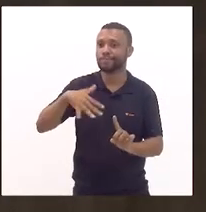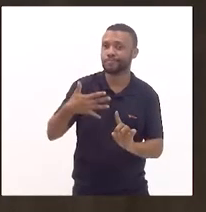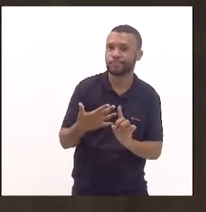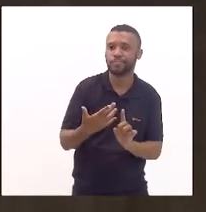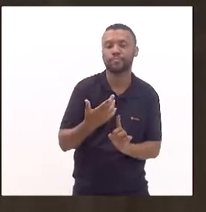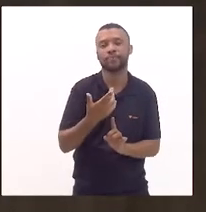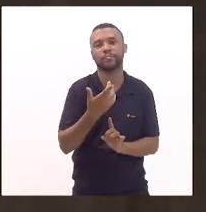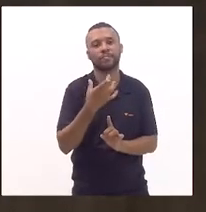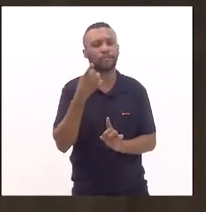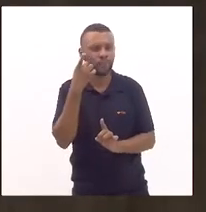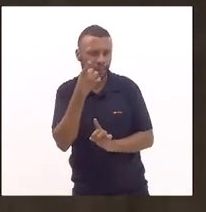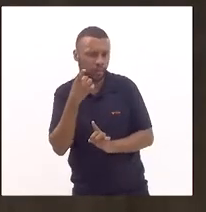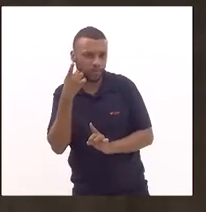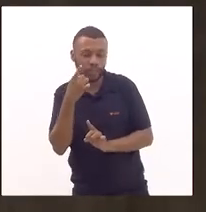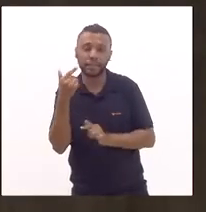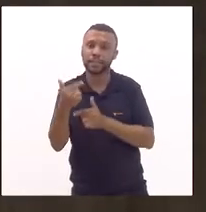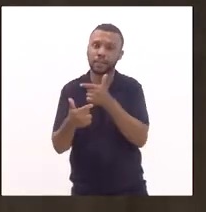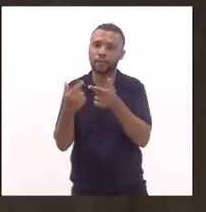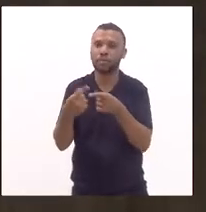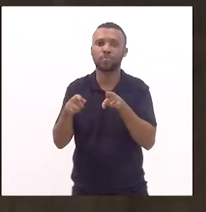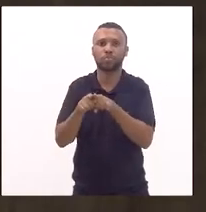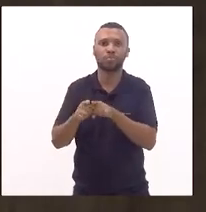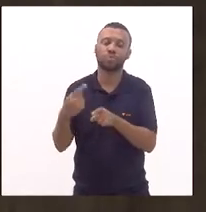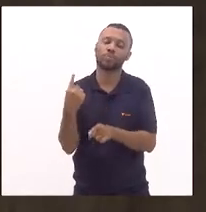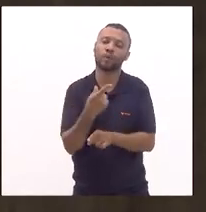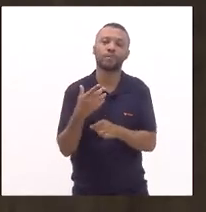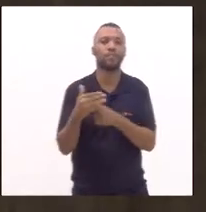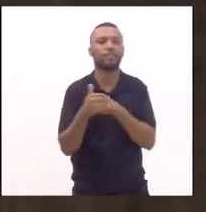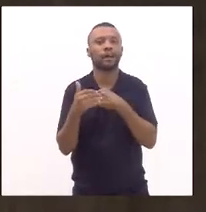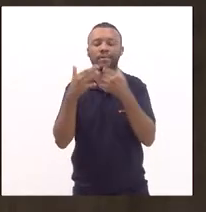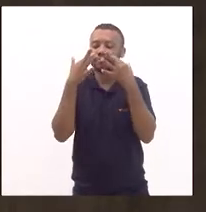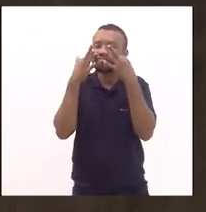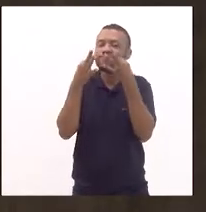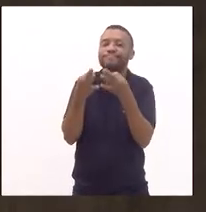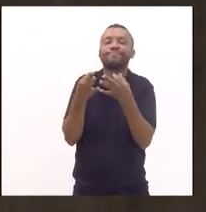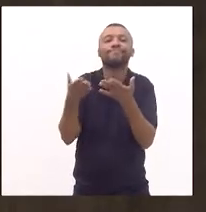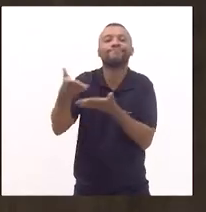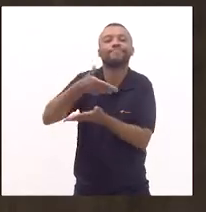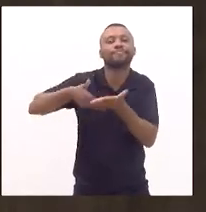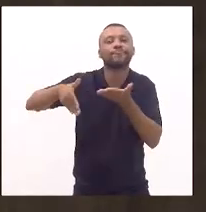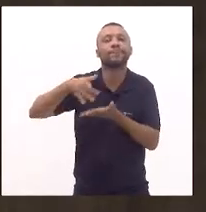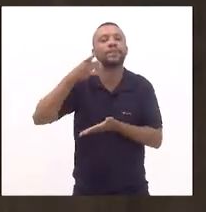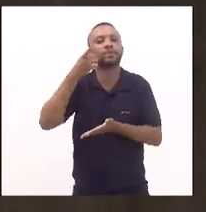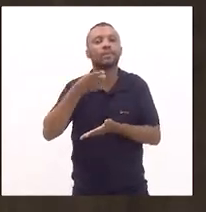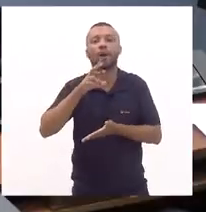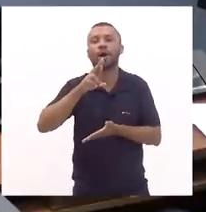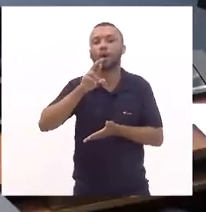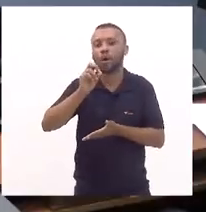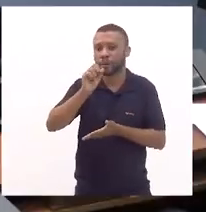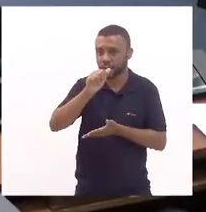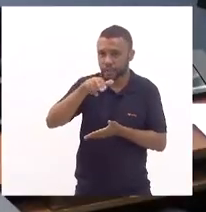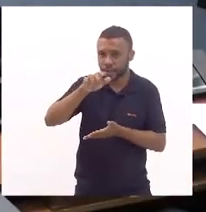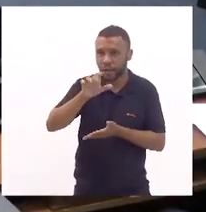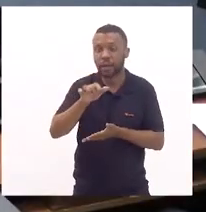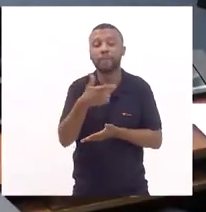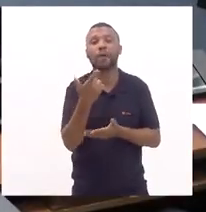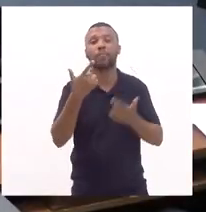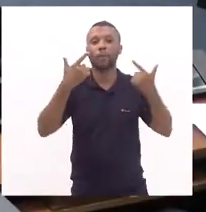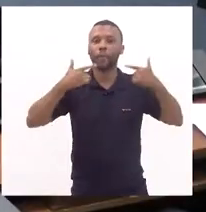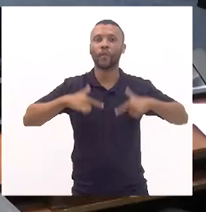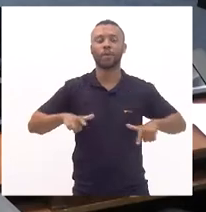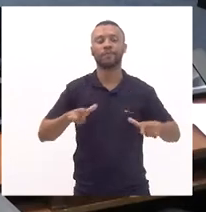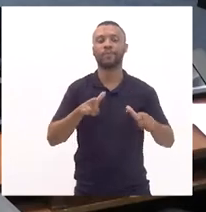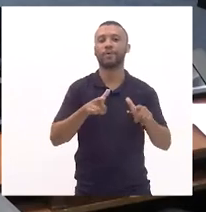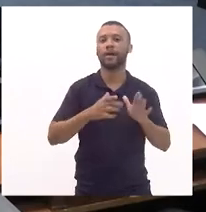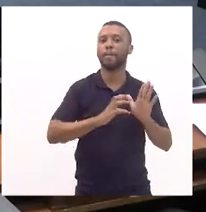uma deputada que trabalhou aqui com a gente. Tem muito carinho pela deputada Rosângela Gomes. Presidente, a minha abstenção foi em nome da bancada do PSB,